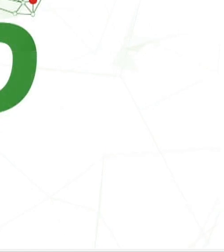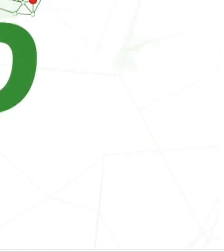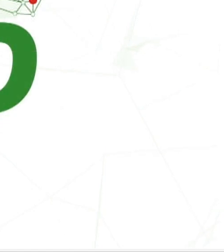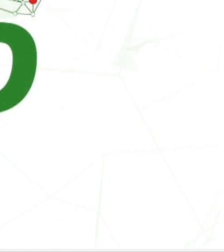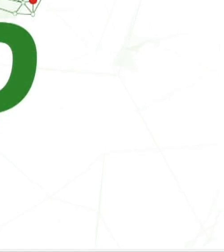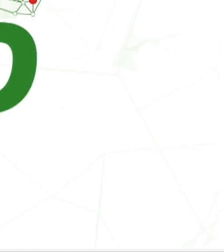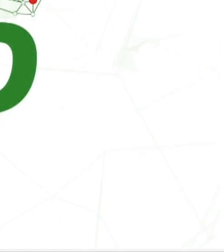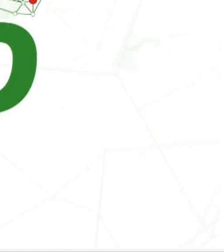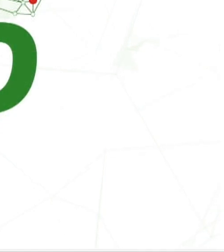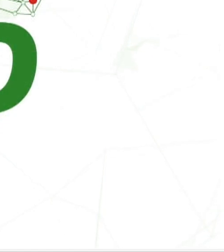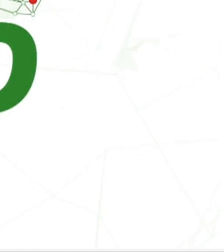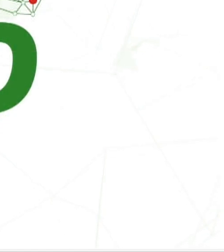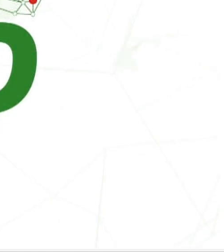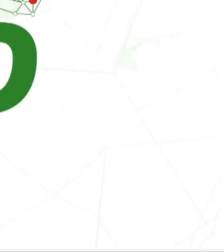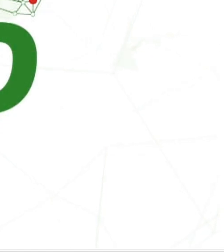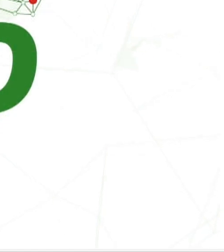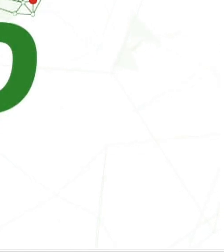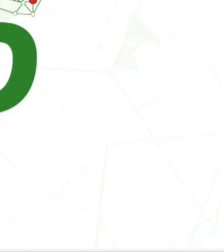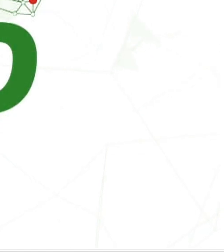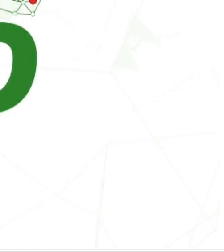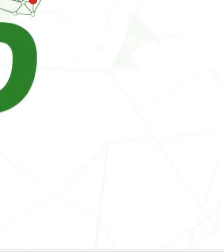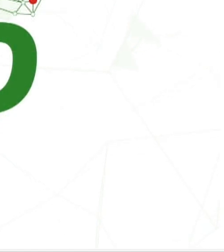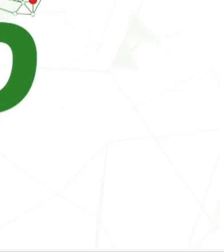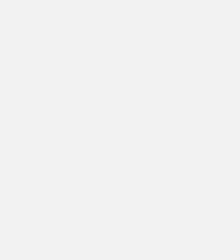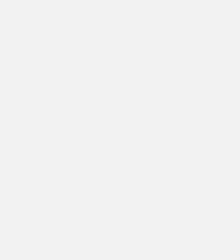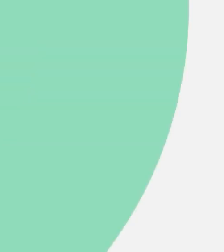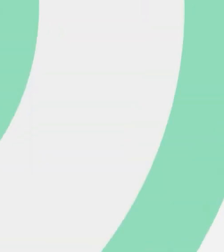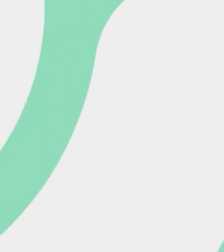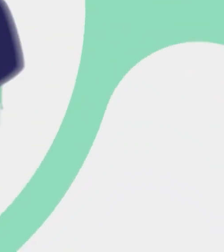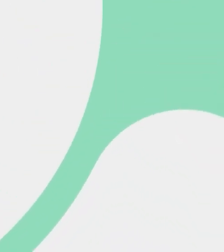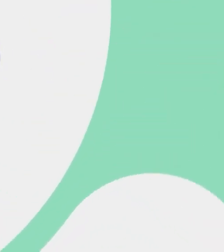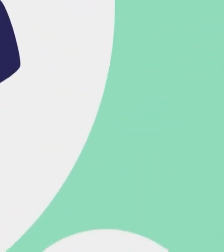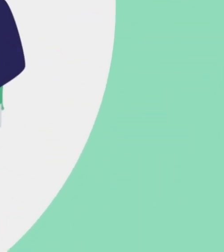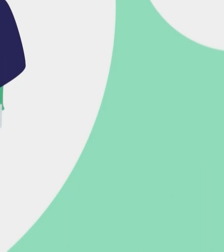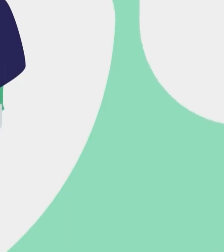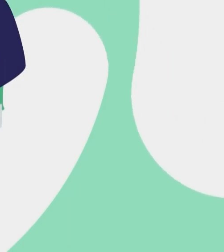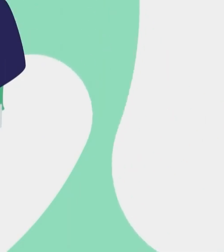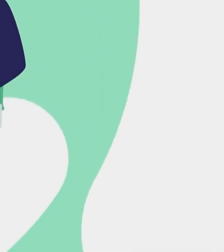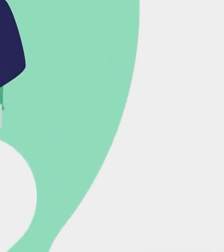Educação à distância, mudando realidades.